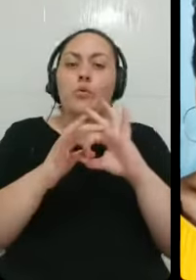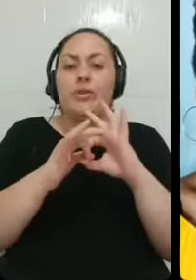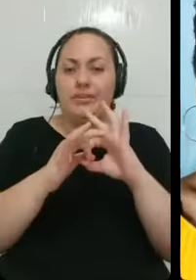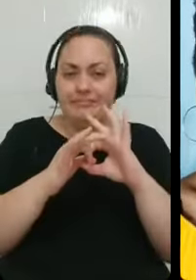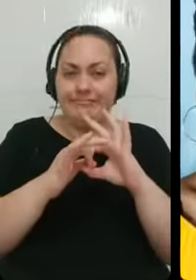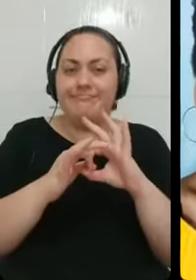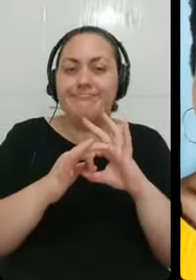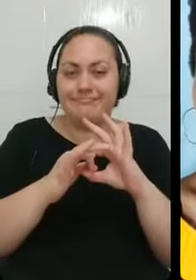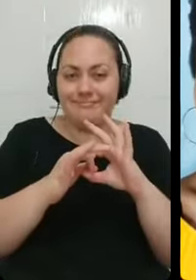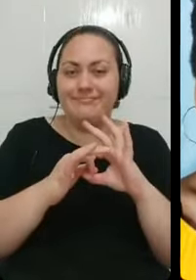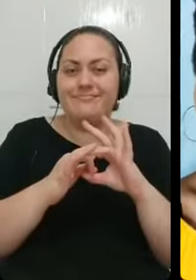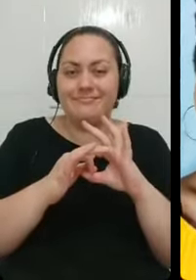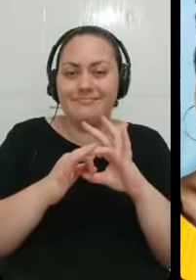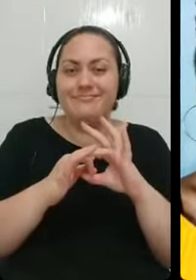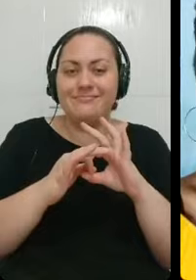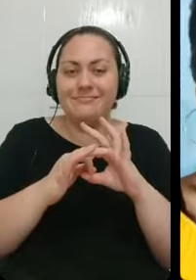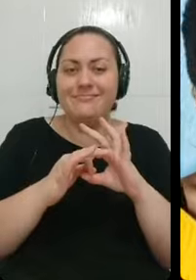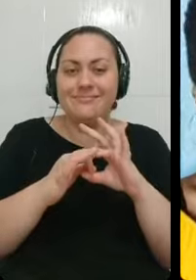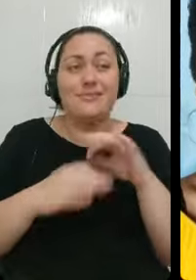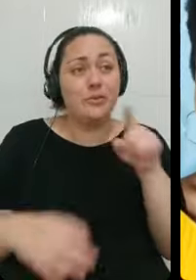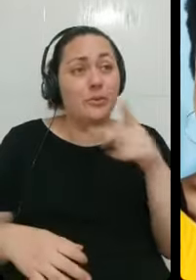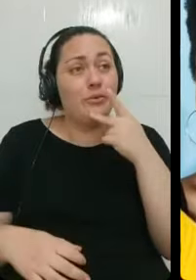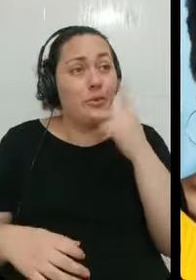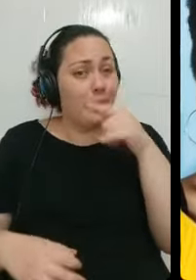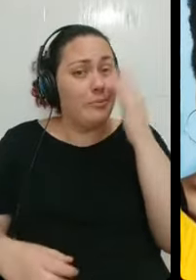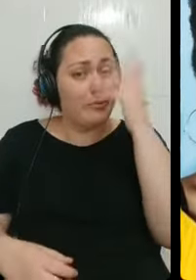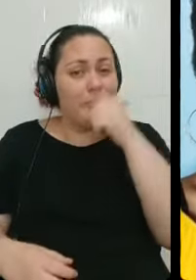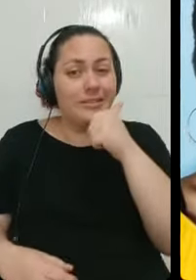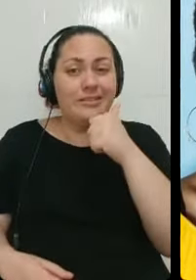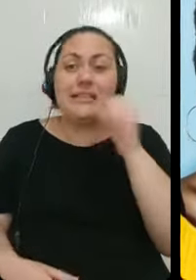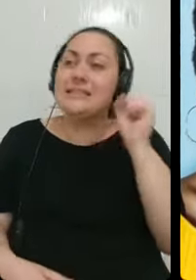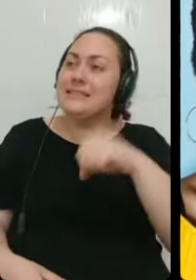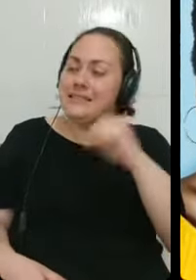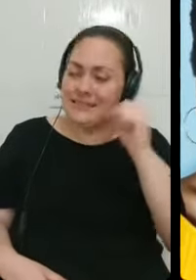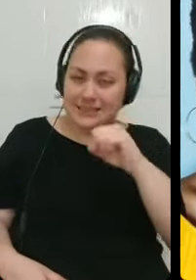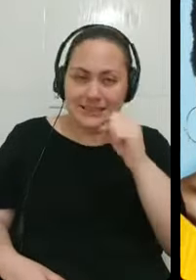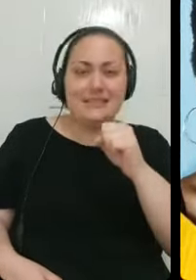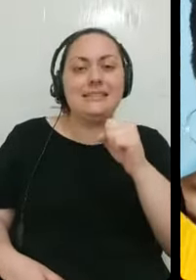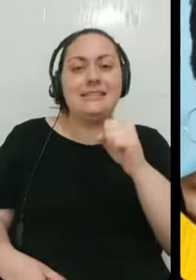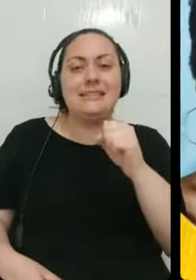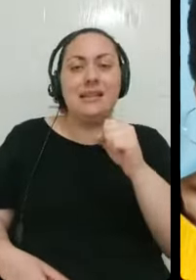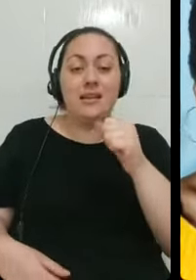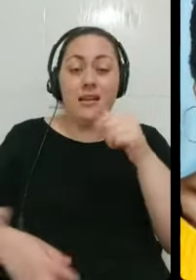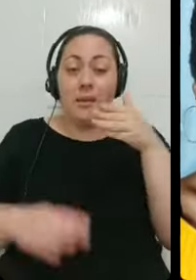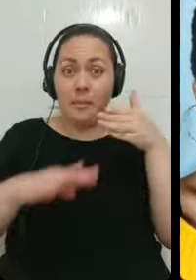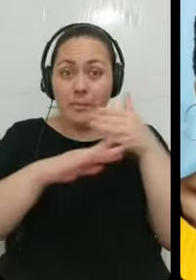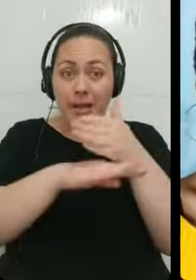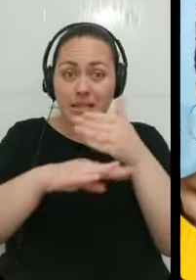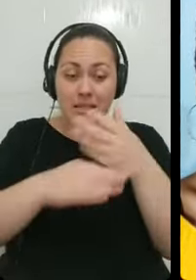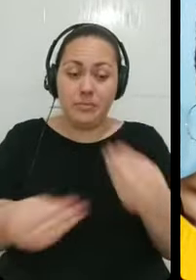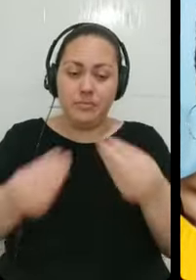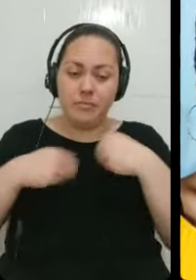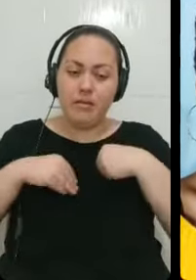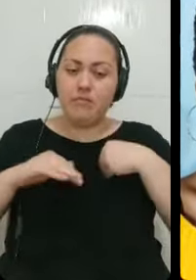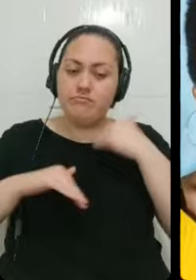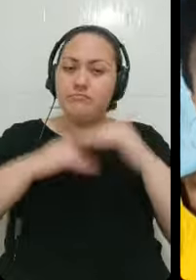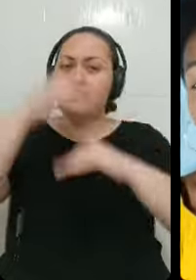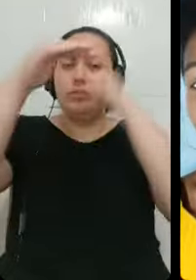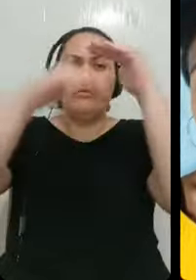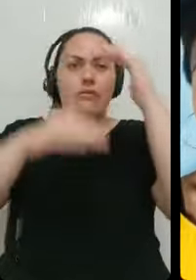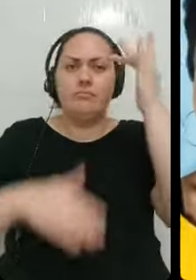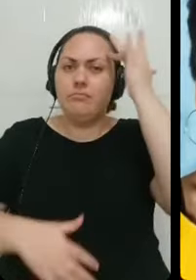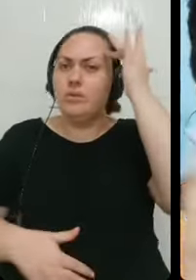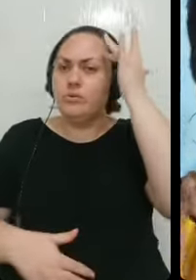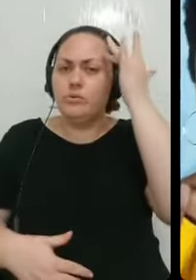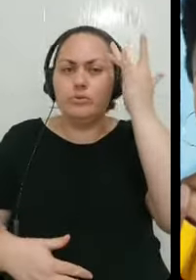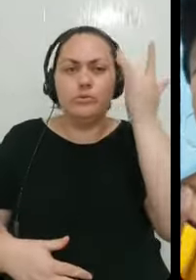né? E tu traz isso de um jeito tão bonito. Tu se envolve muito, assim, demais, assim. Tanto em relação é tudo,